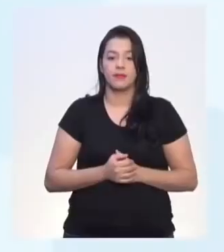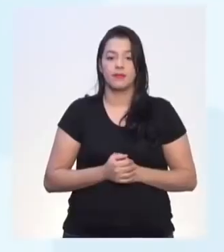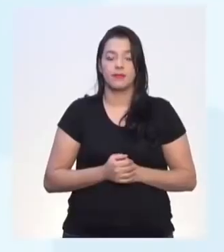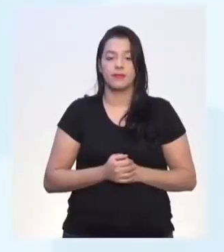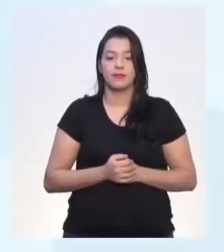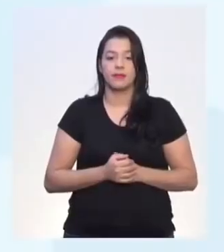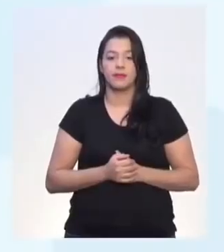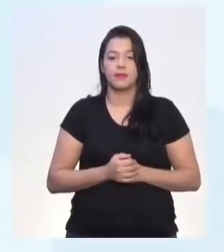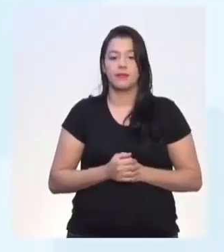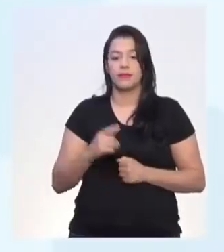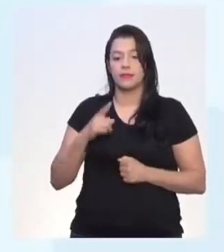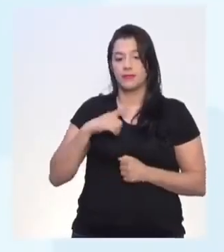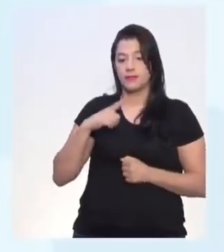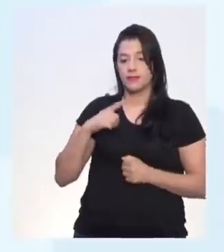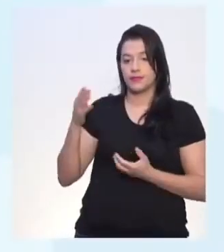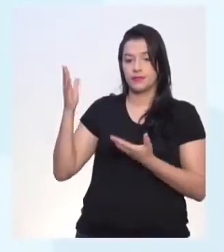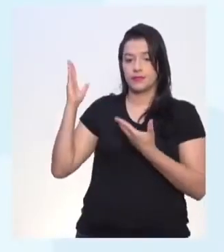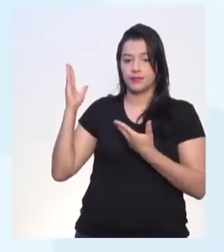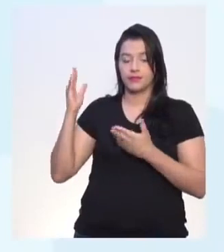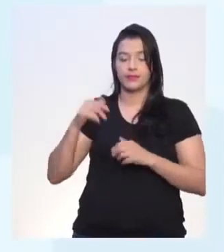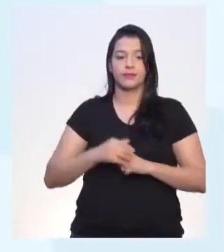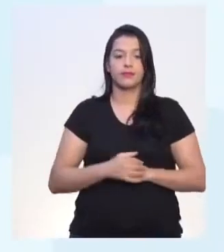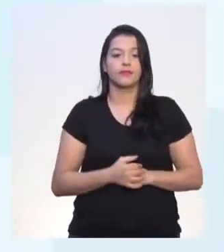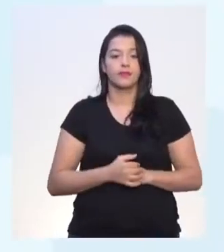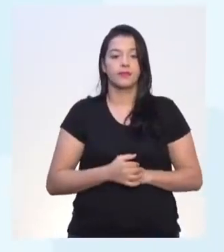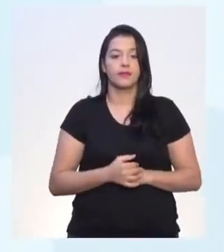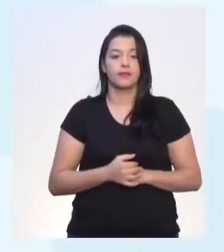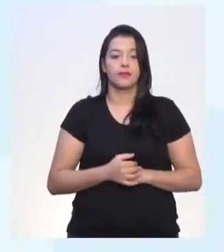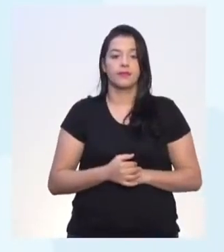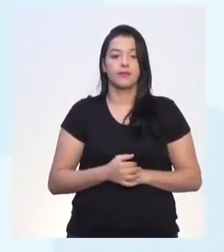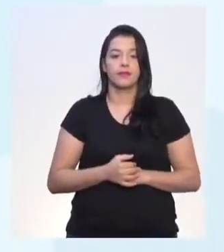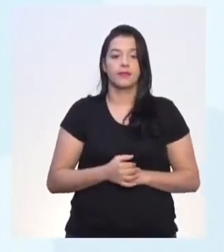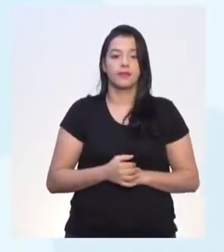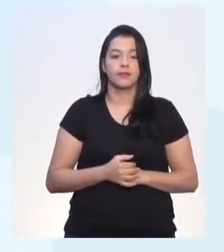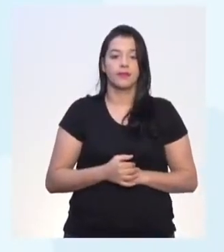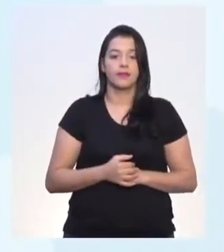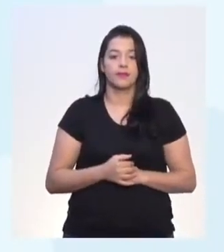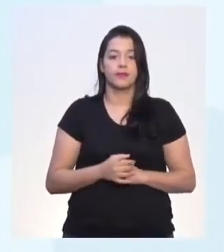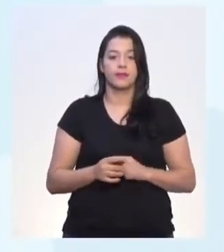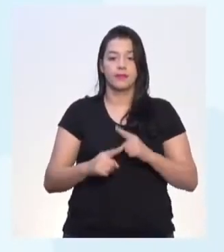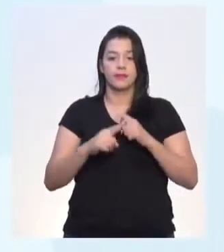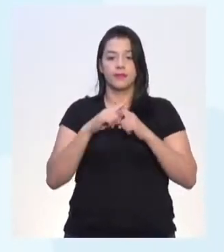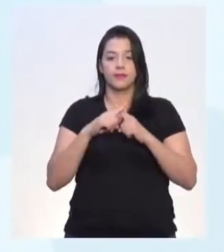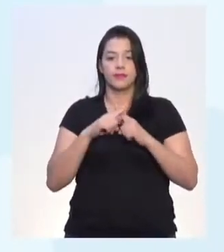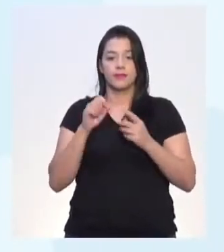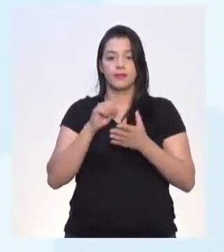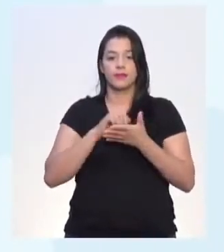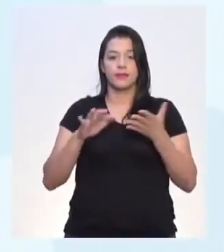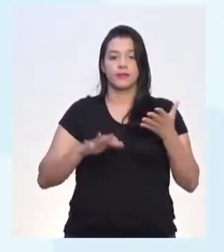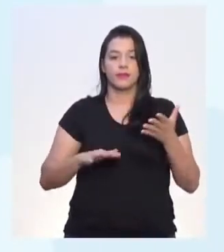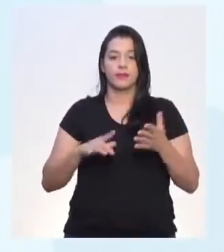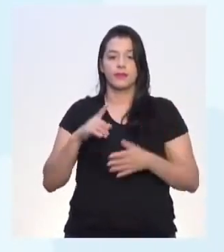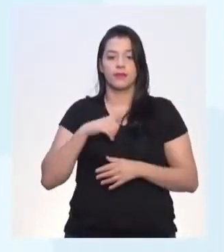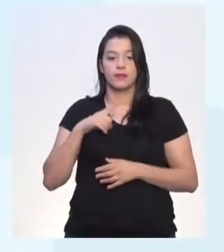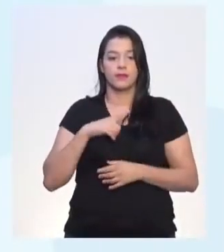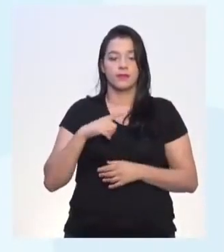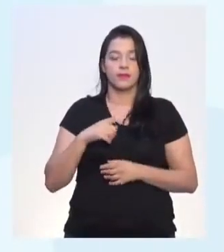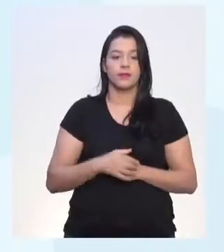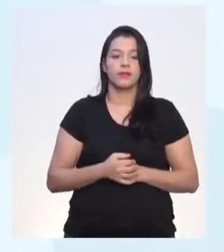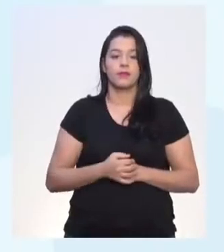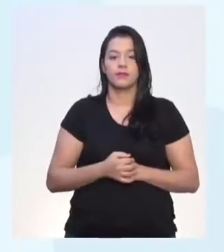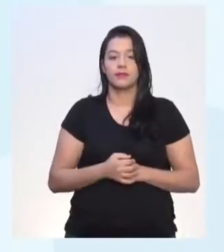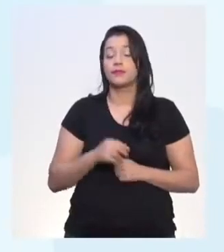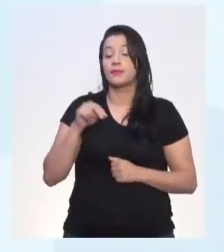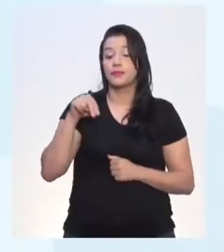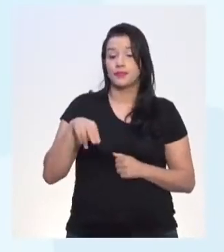lá? Qual é a situação? Tá? Vamos lá. Tá? Múltiplos e divisores. É isso, da Natália? É, da Natália. Vamos lá. resolver esse problema.